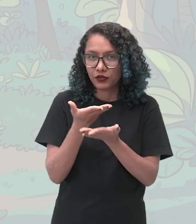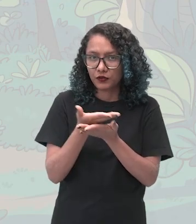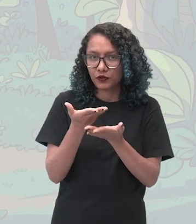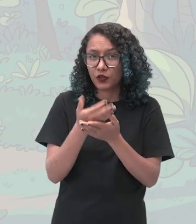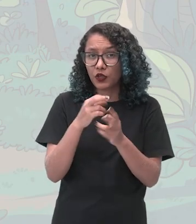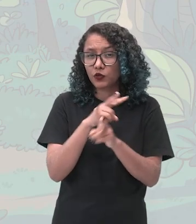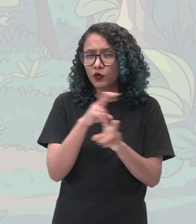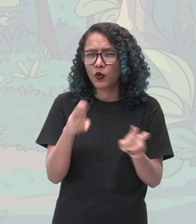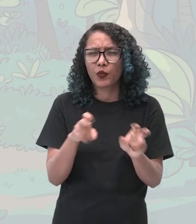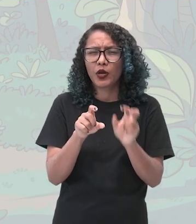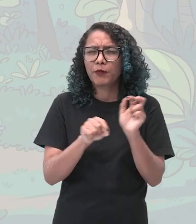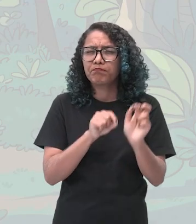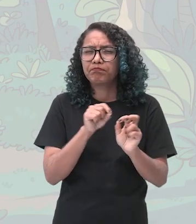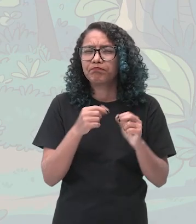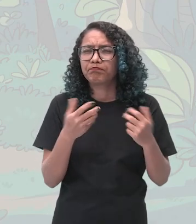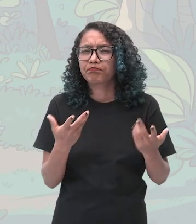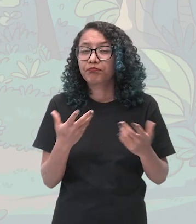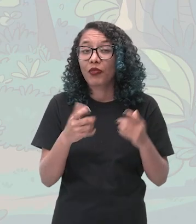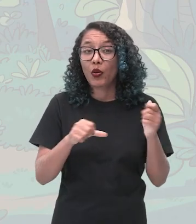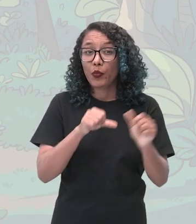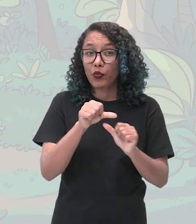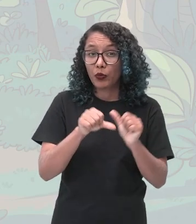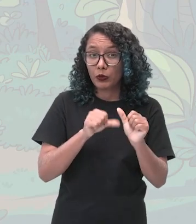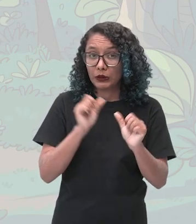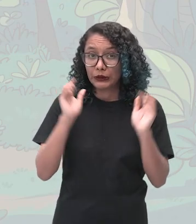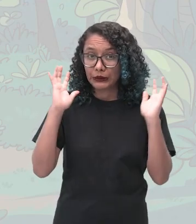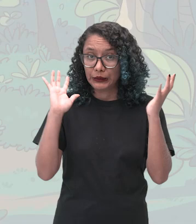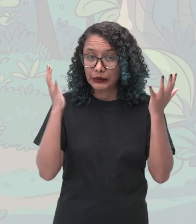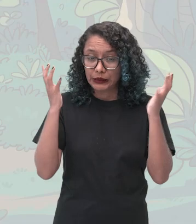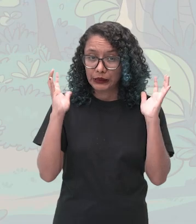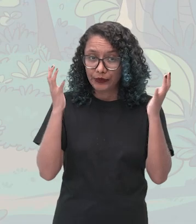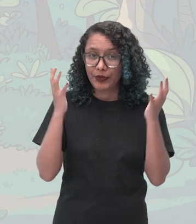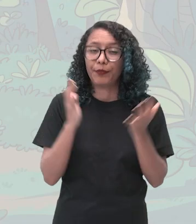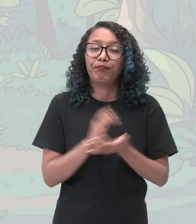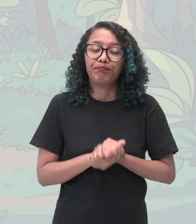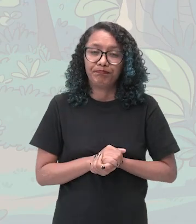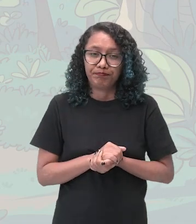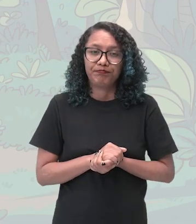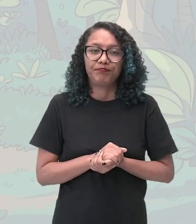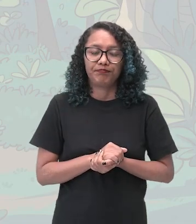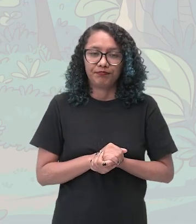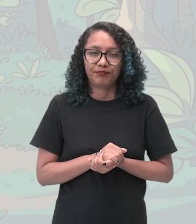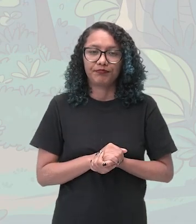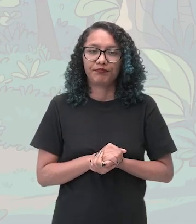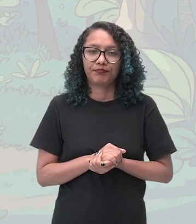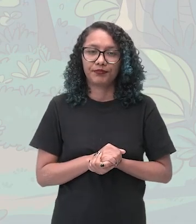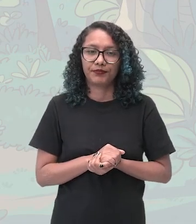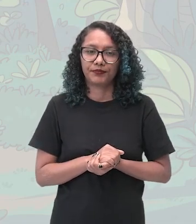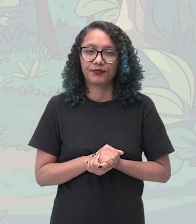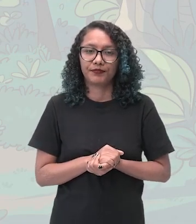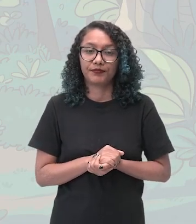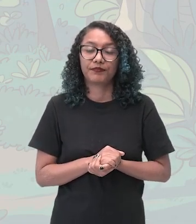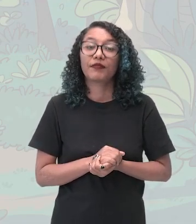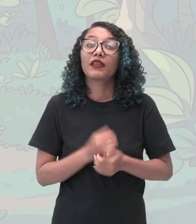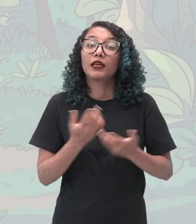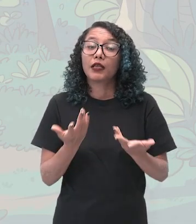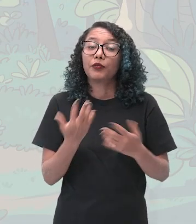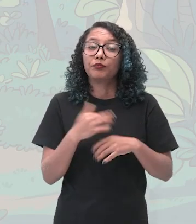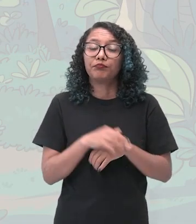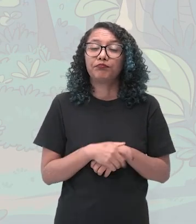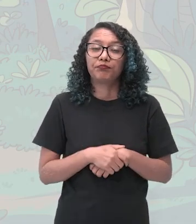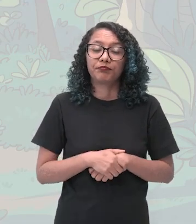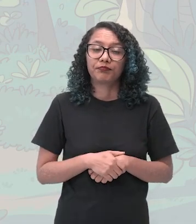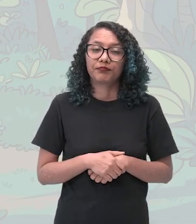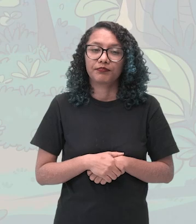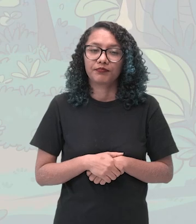um pouquinho sobre a mudança climática, não é? E falando aí em mudança